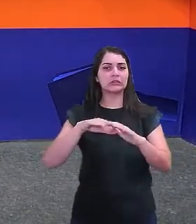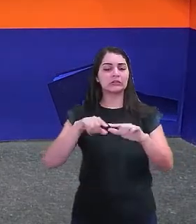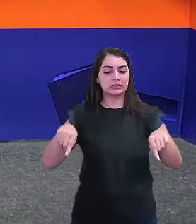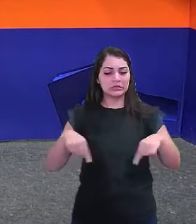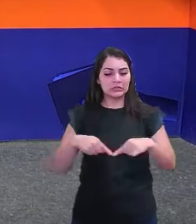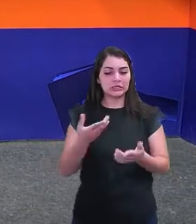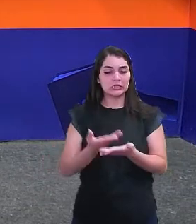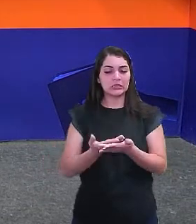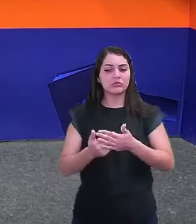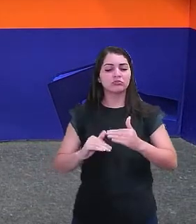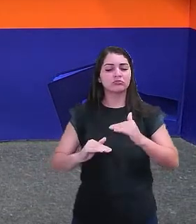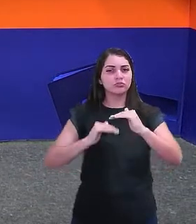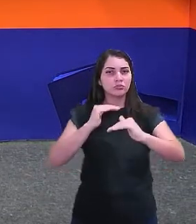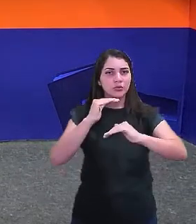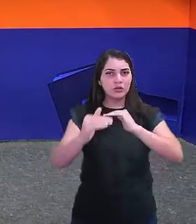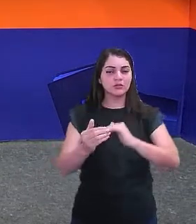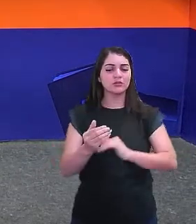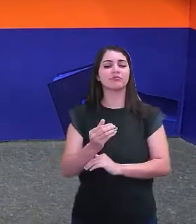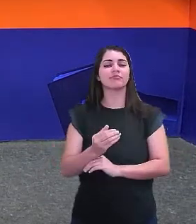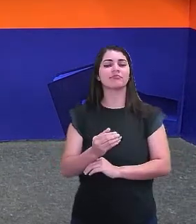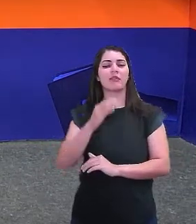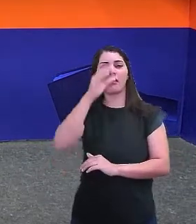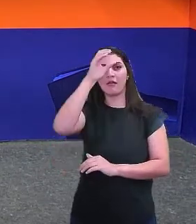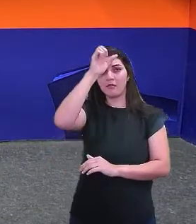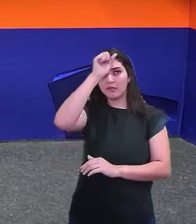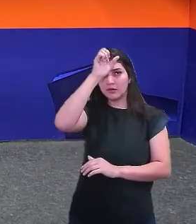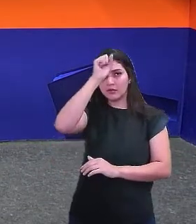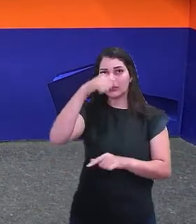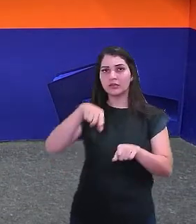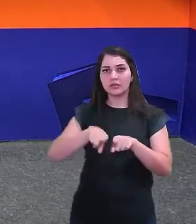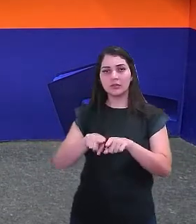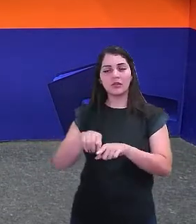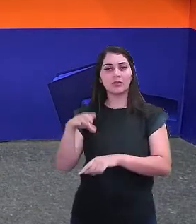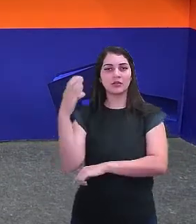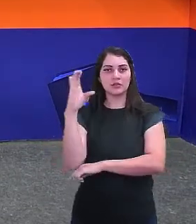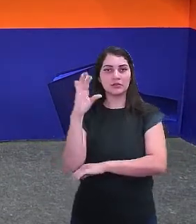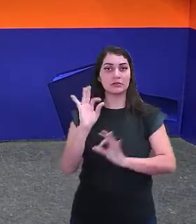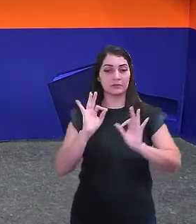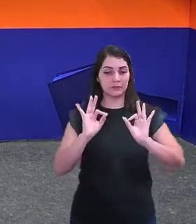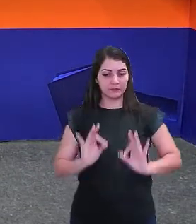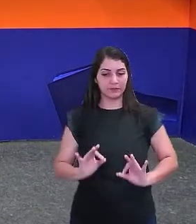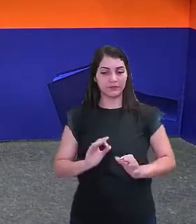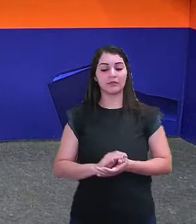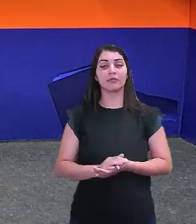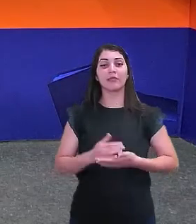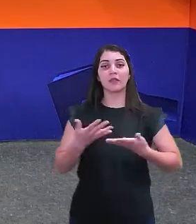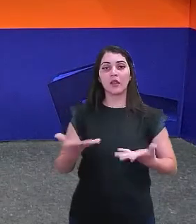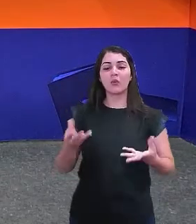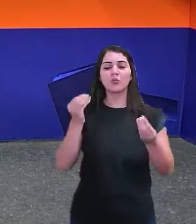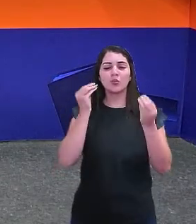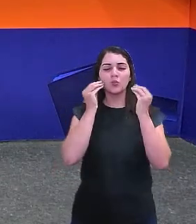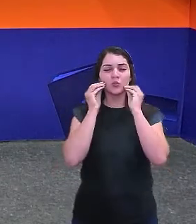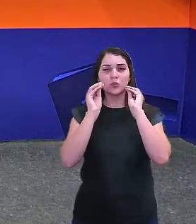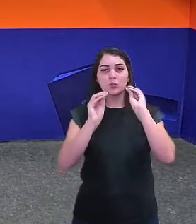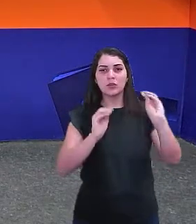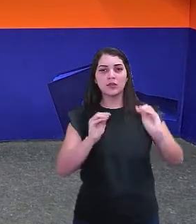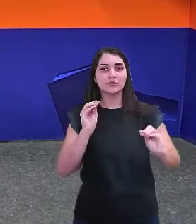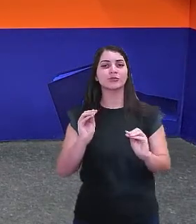crescer, evoluir em aprendizagem e em ciência também. Tá certo? Então, beijo no coração de